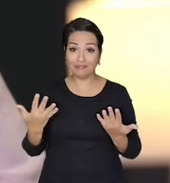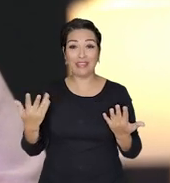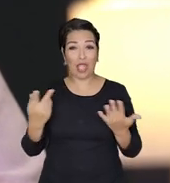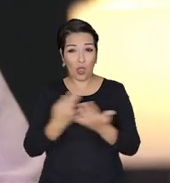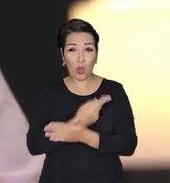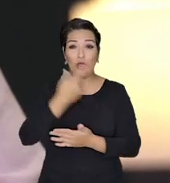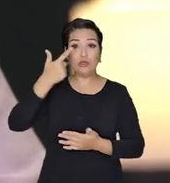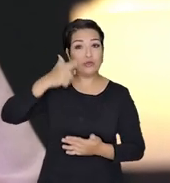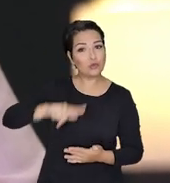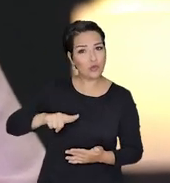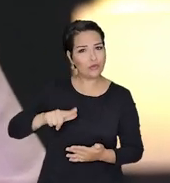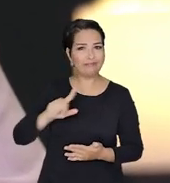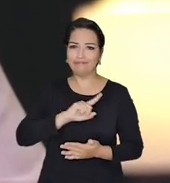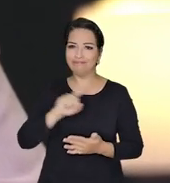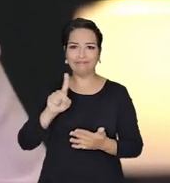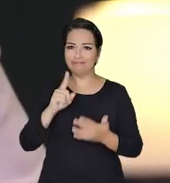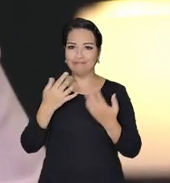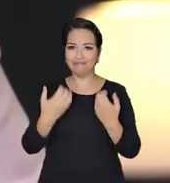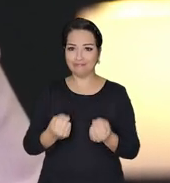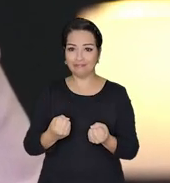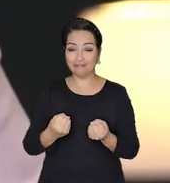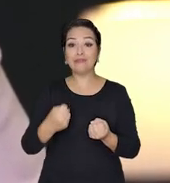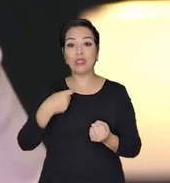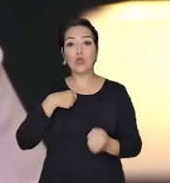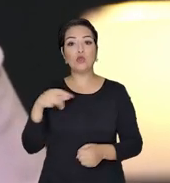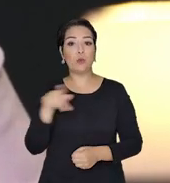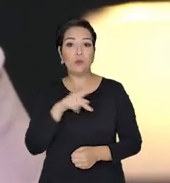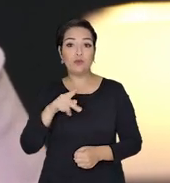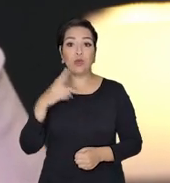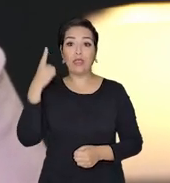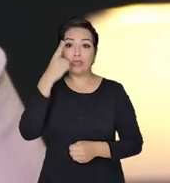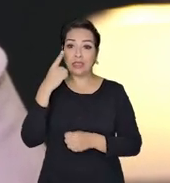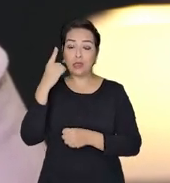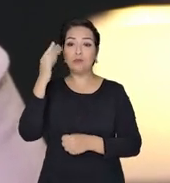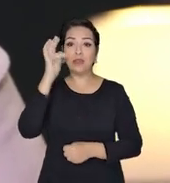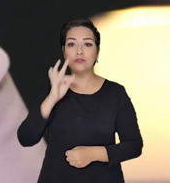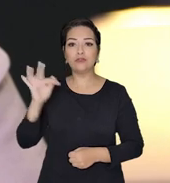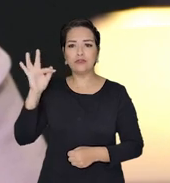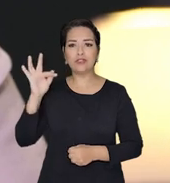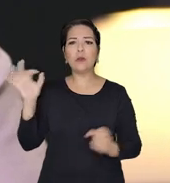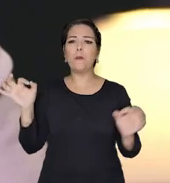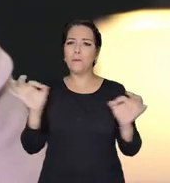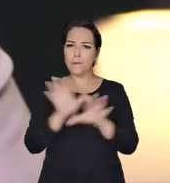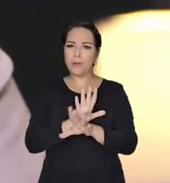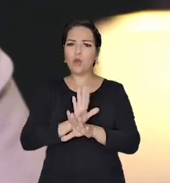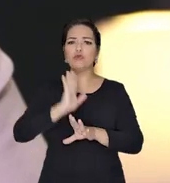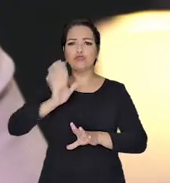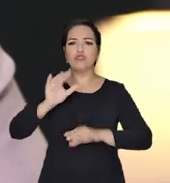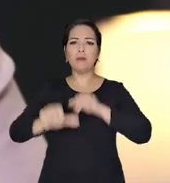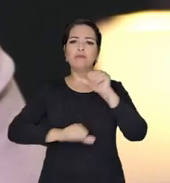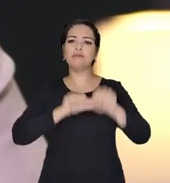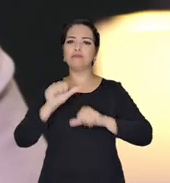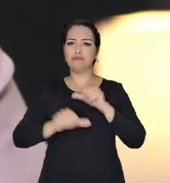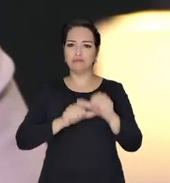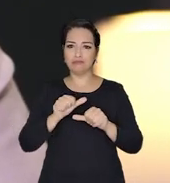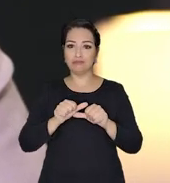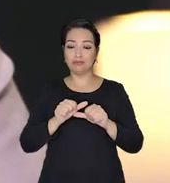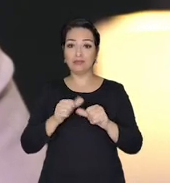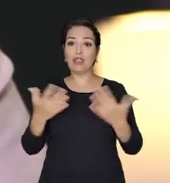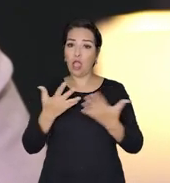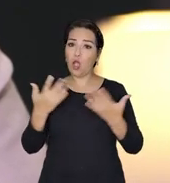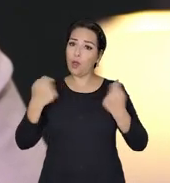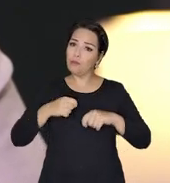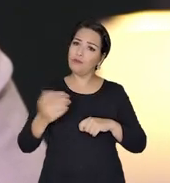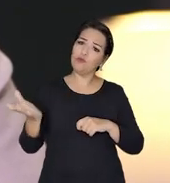vamos deixar acontecer de novo. Eu sou professor, deputado federal e estou pronto para virar essa página. Vale a pena